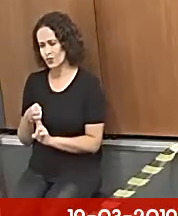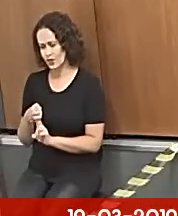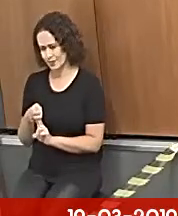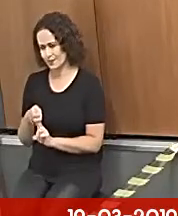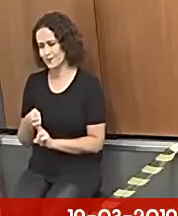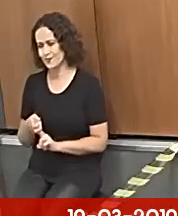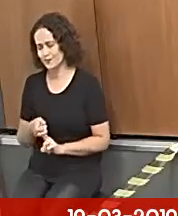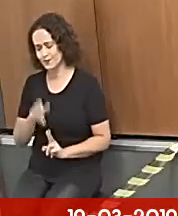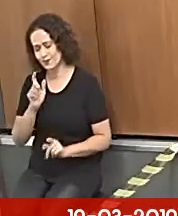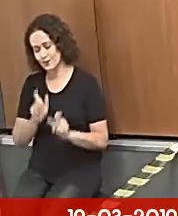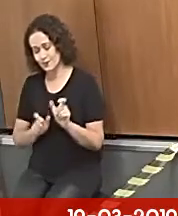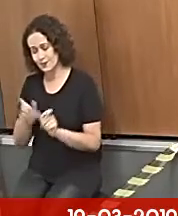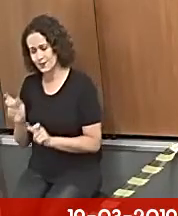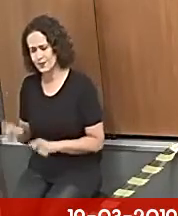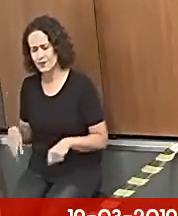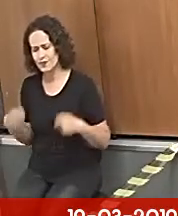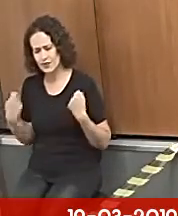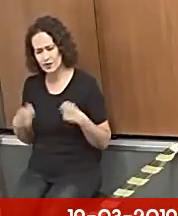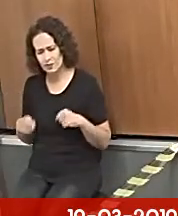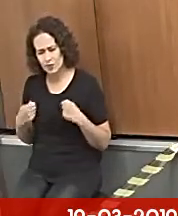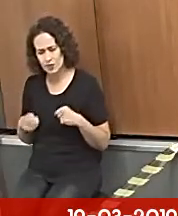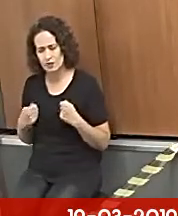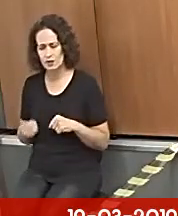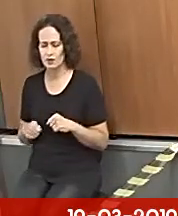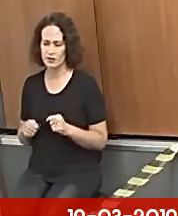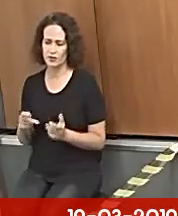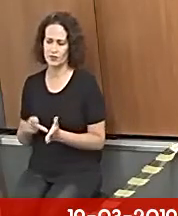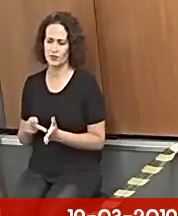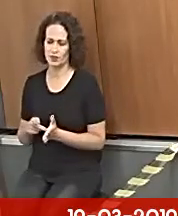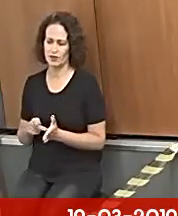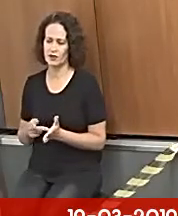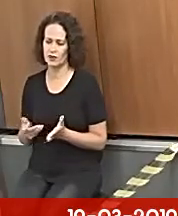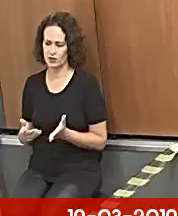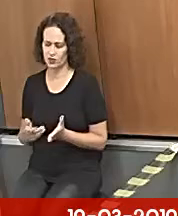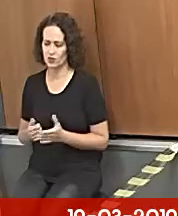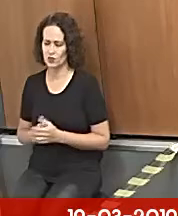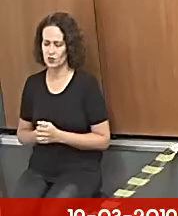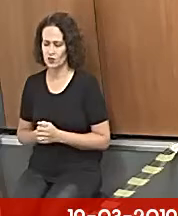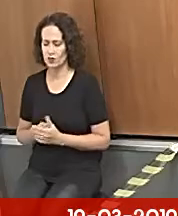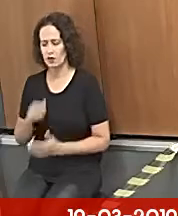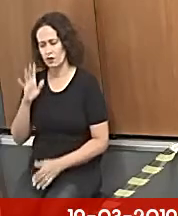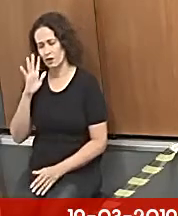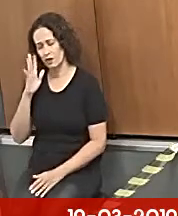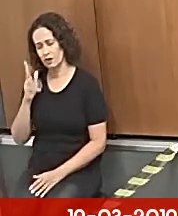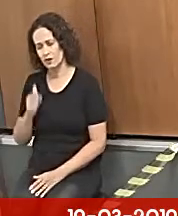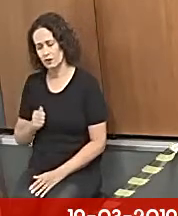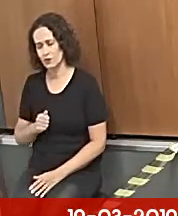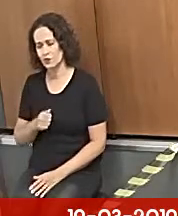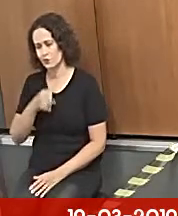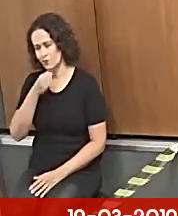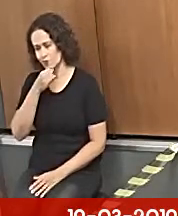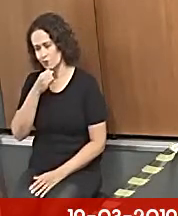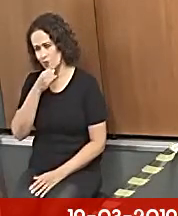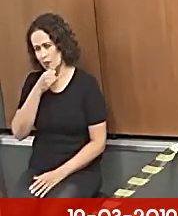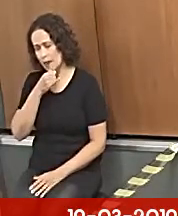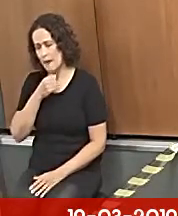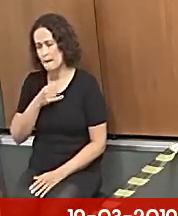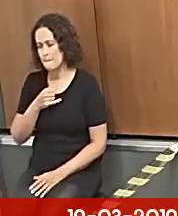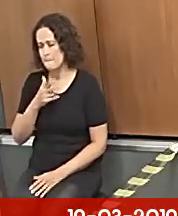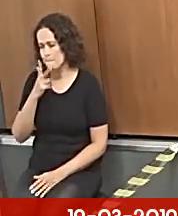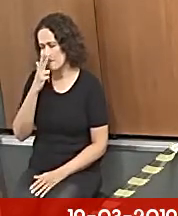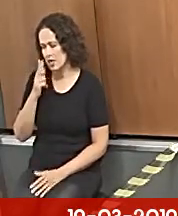pessoas específicas que realmente necessitam que precisam entendeu eu acho que a oportunidade parece que o paraná estava